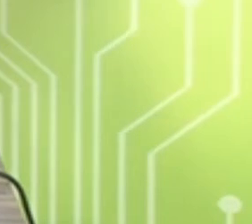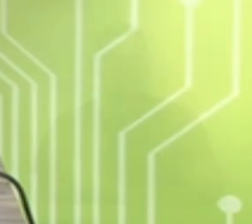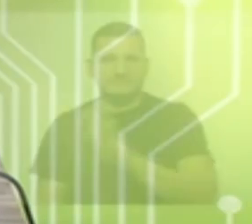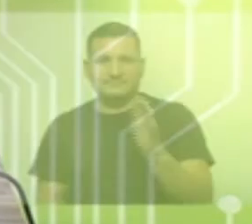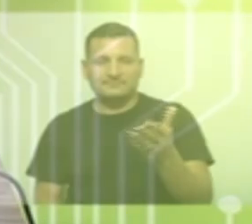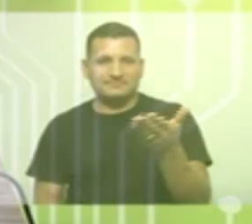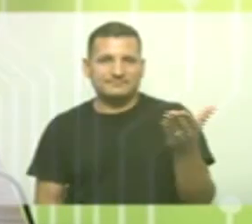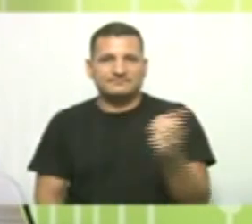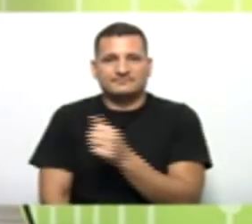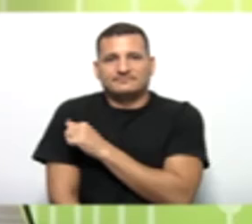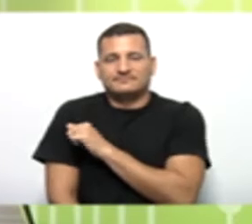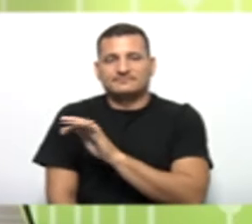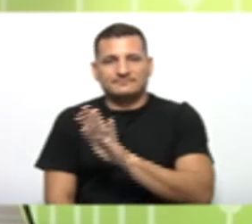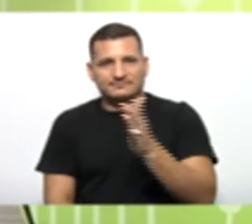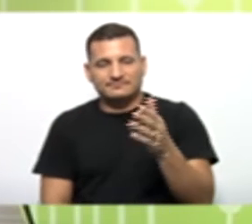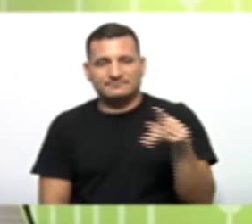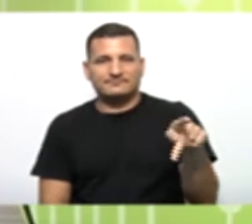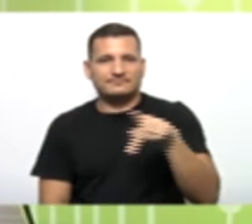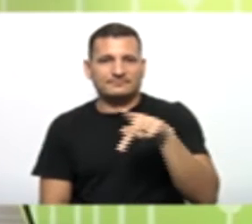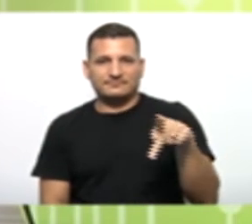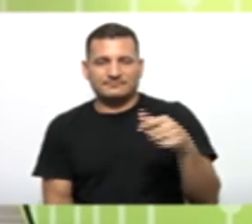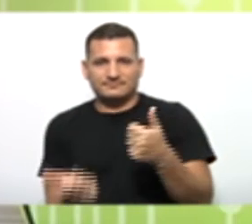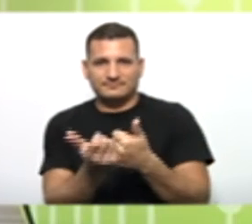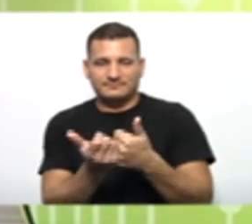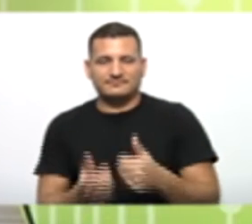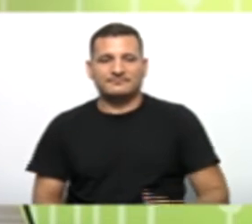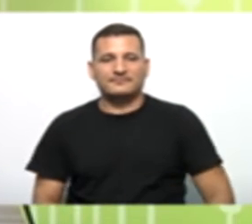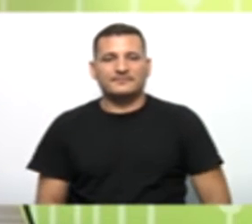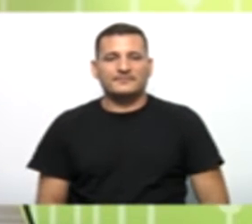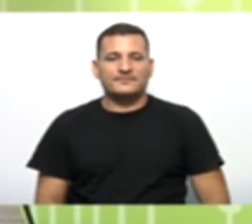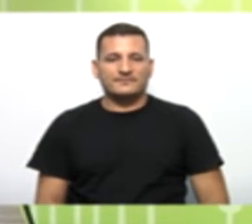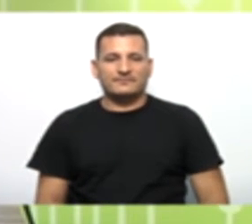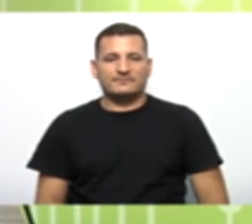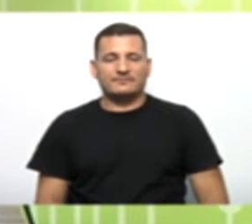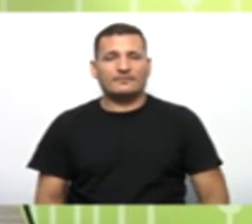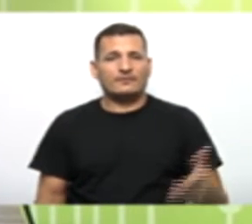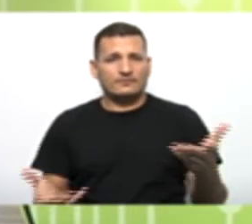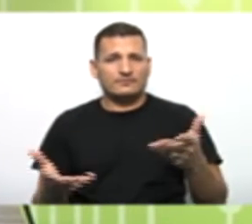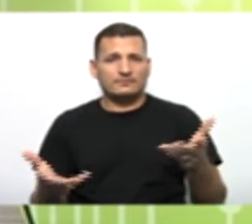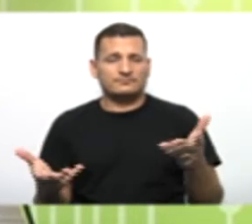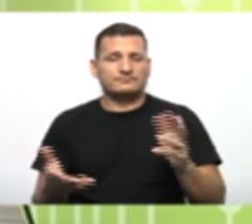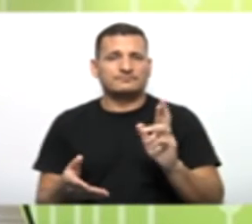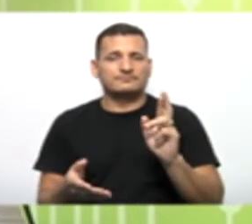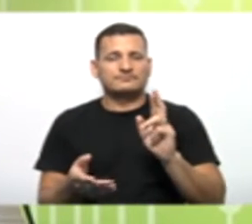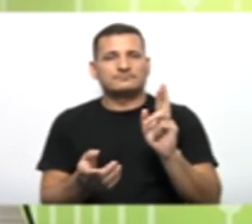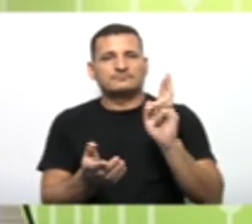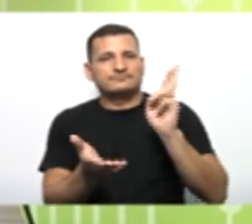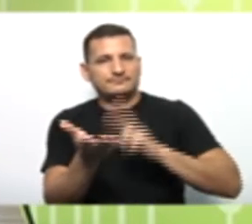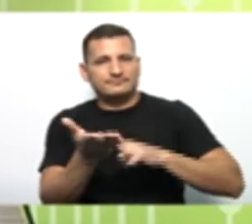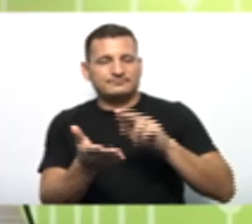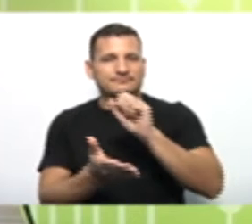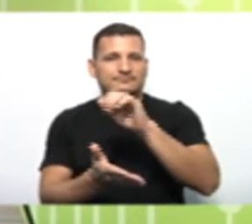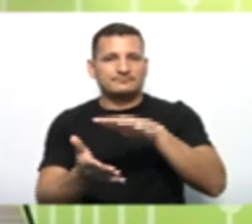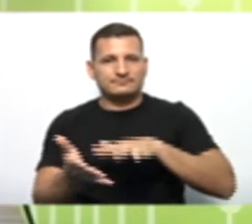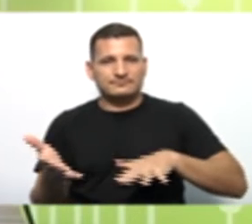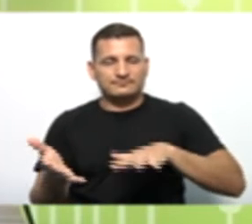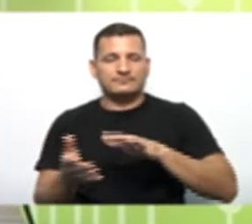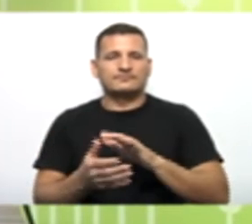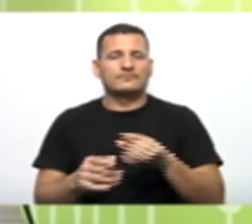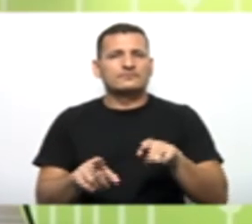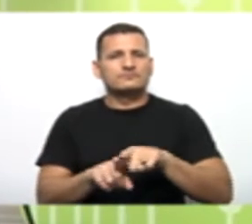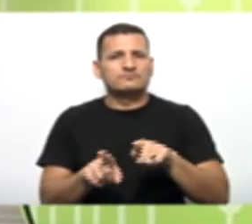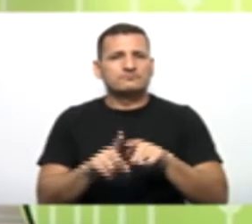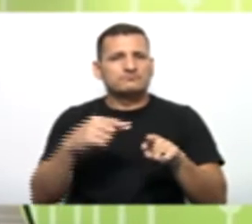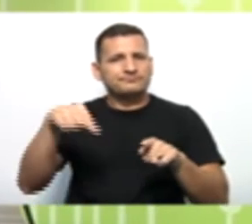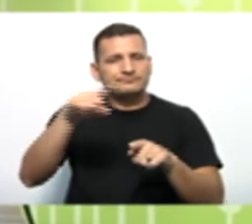Olá, alunos, olá, tutores. Agora nós vamos realizar as atividades de sala e vamos responder também as dúvidas